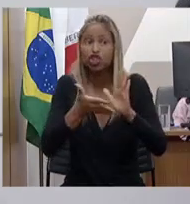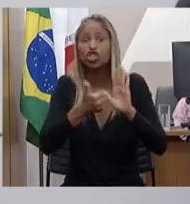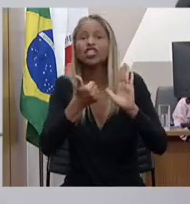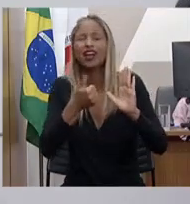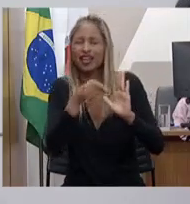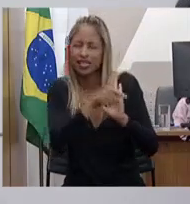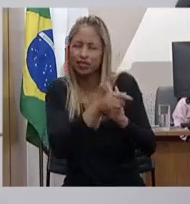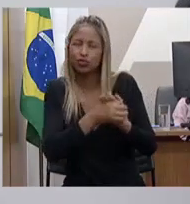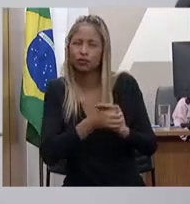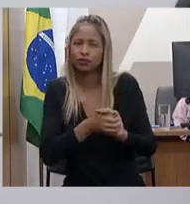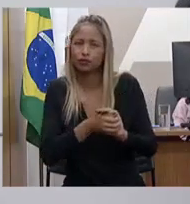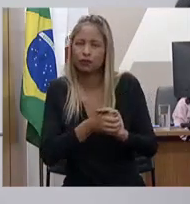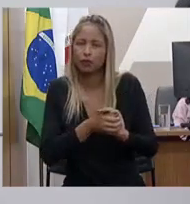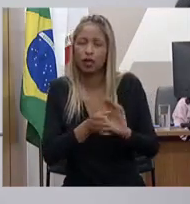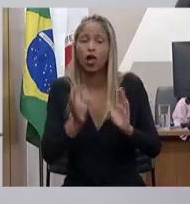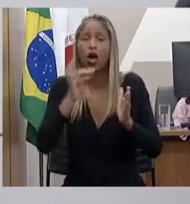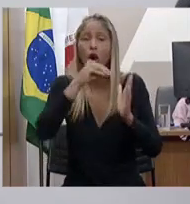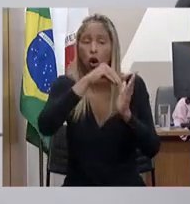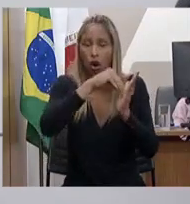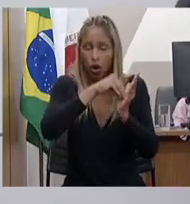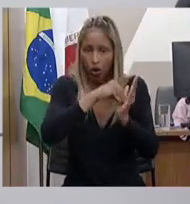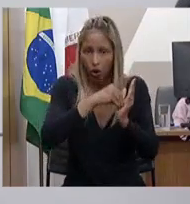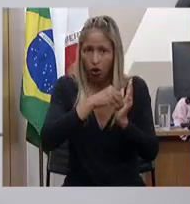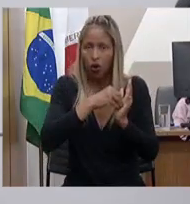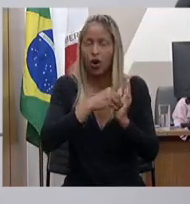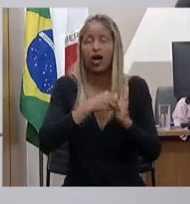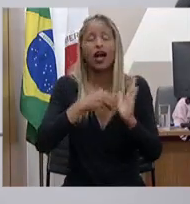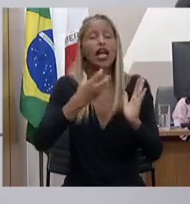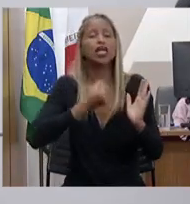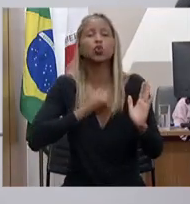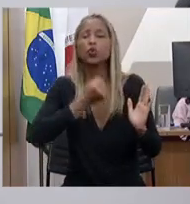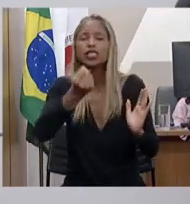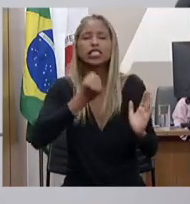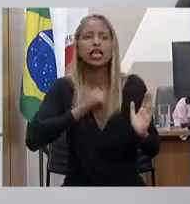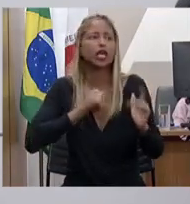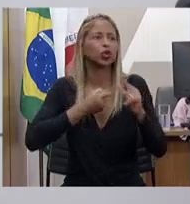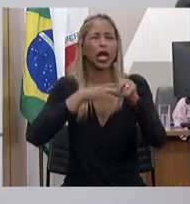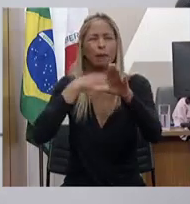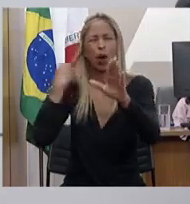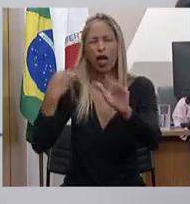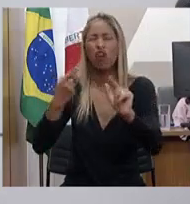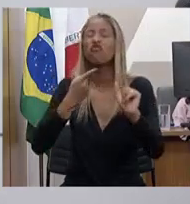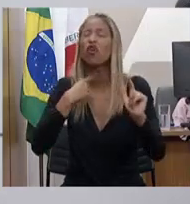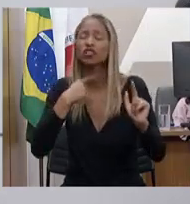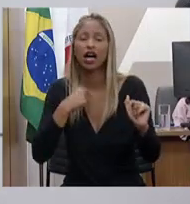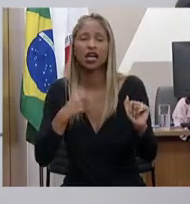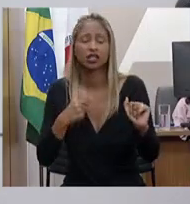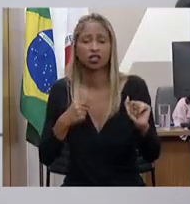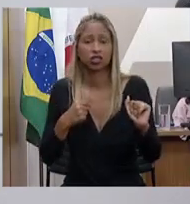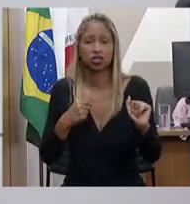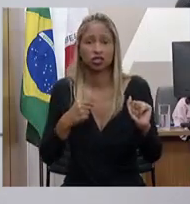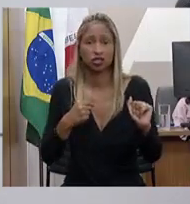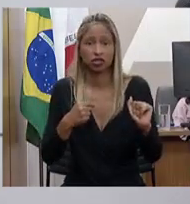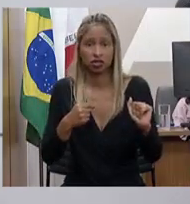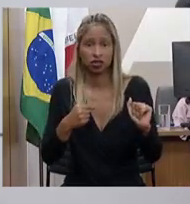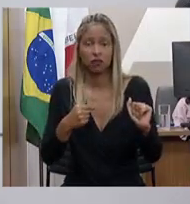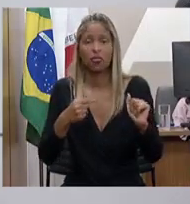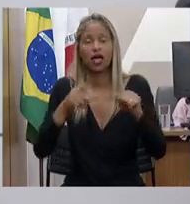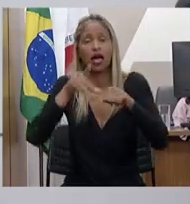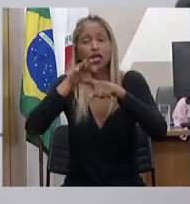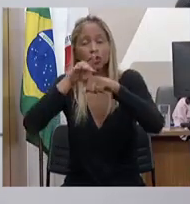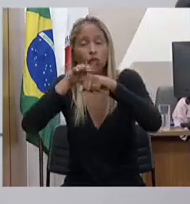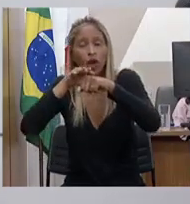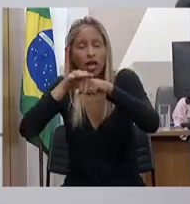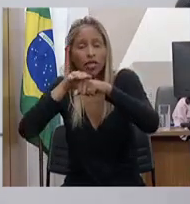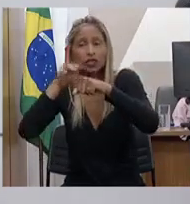aí como eu disse aqui eles colocam que o processo foi suicídio a tentativa de suicídio que a pessoa que a companheira bancária que adoeceu que tá com